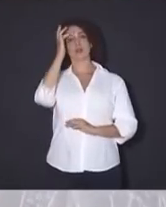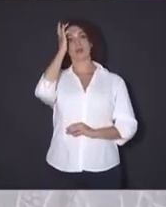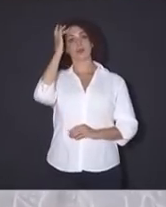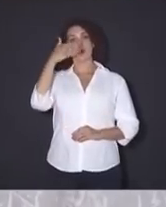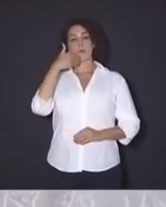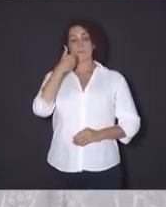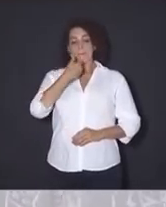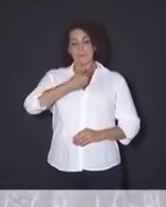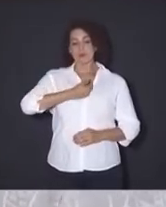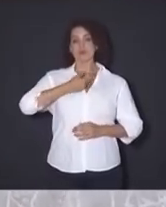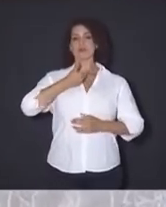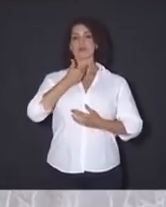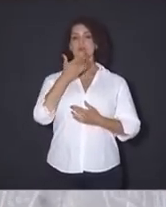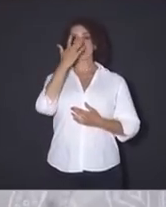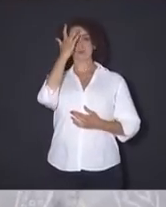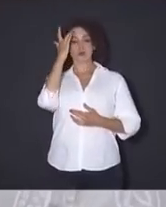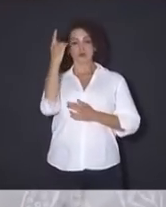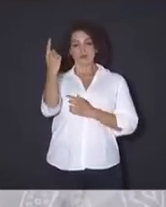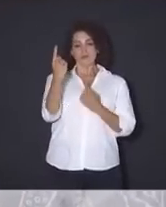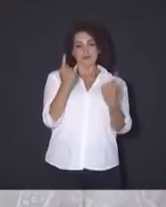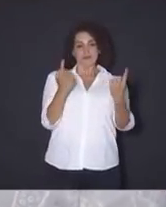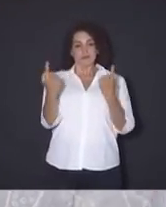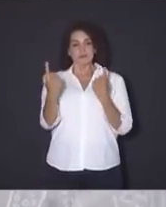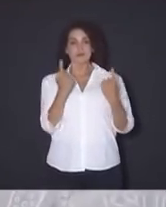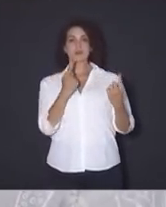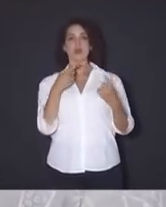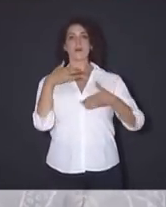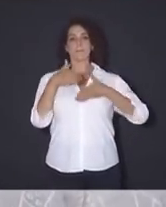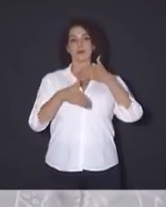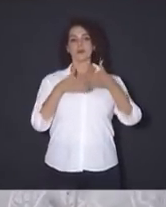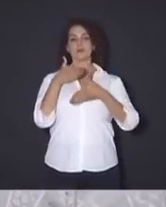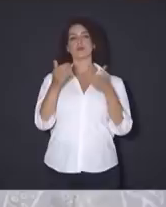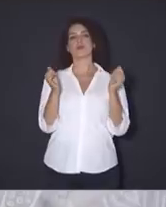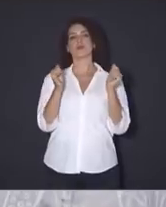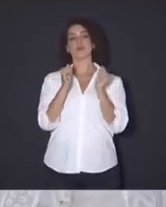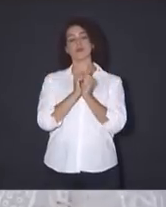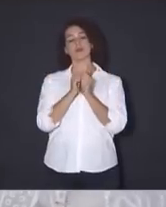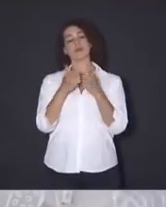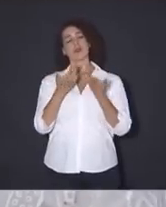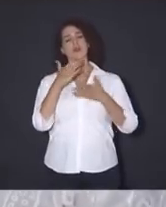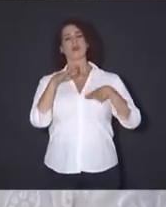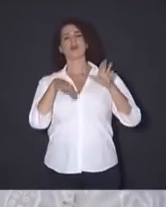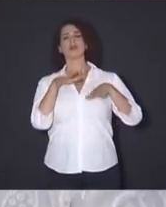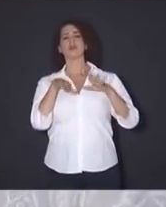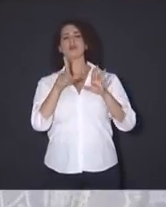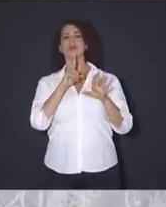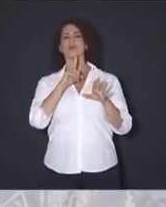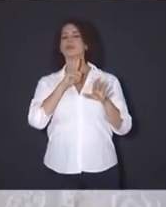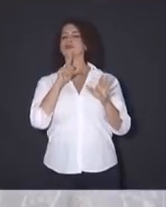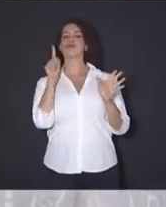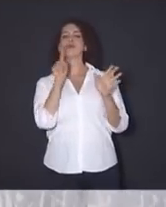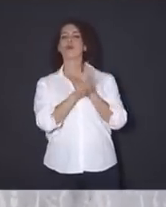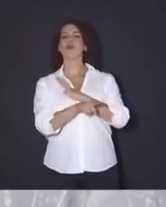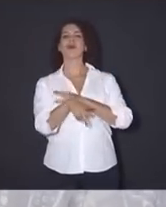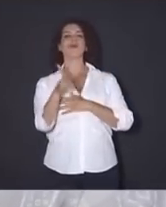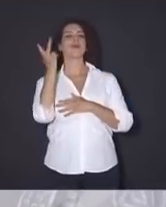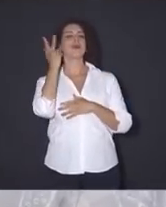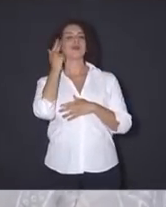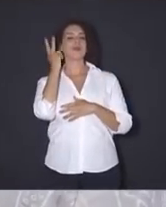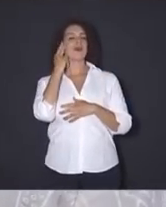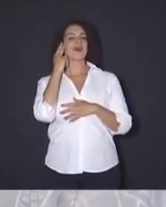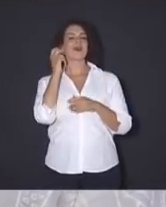envolvendo as pessoas silva participando e geralmente tem uma clássica pergunta é feita